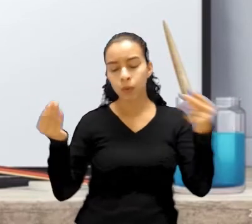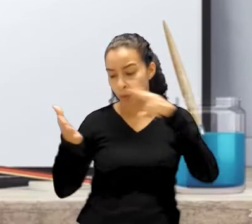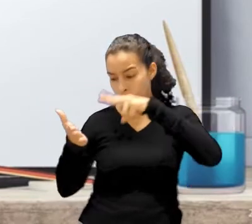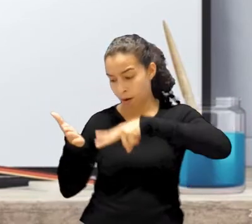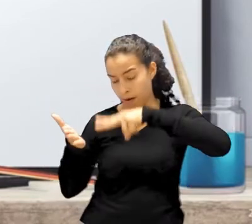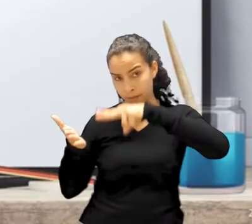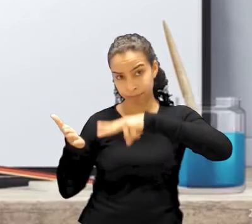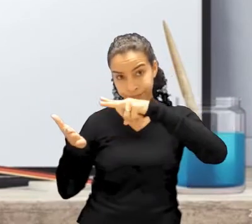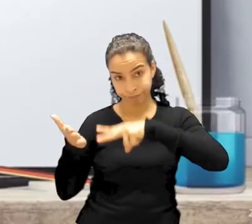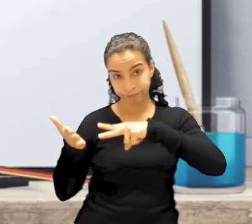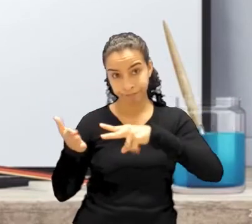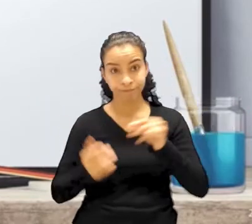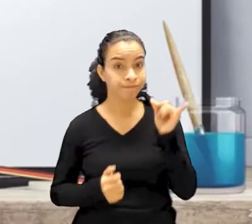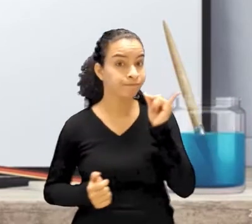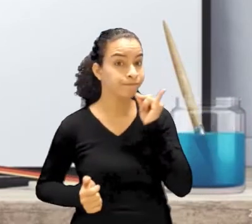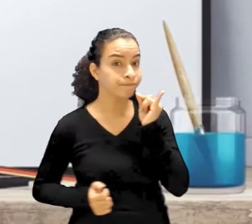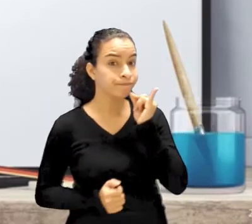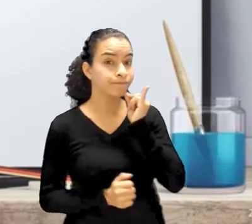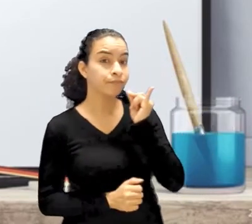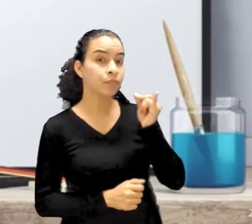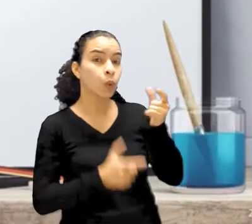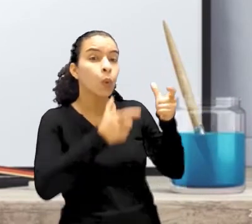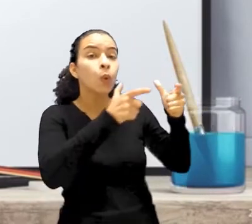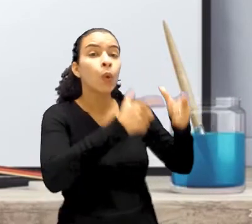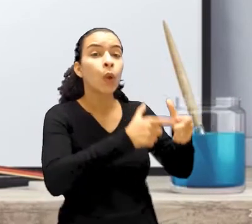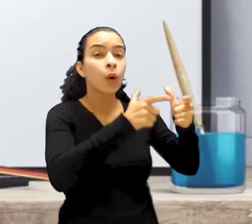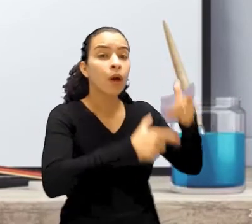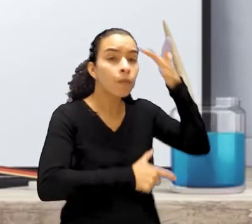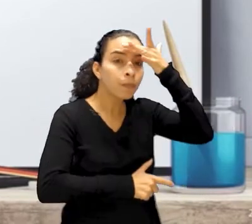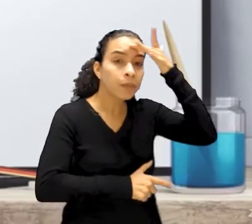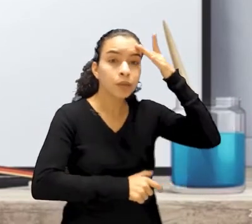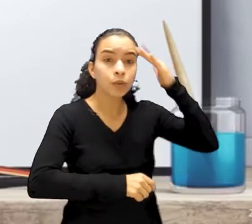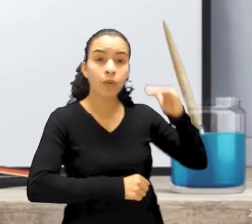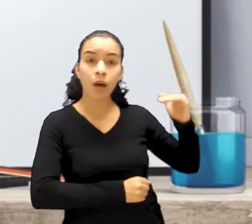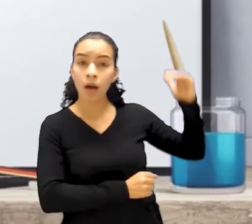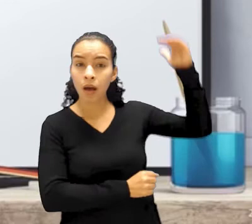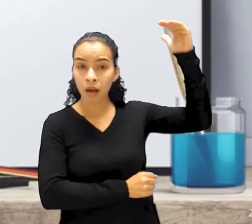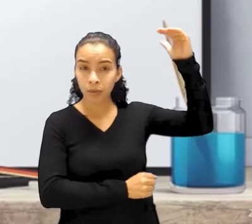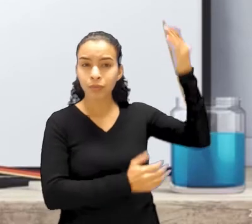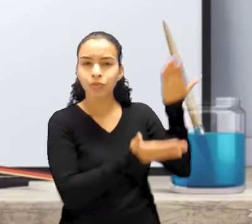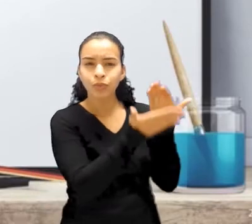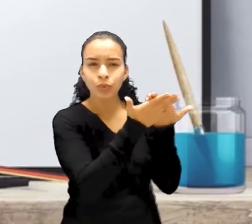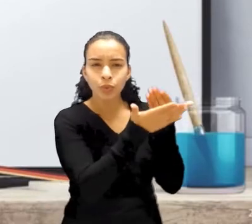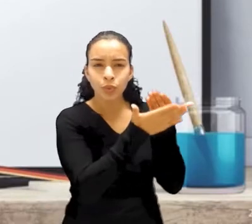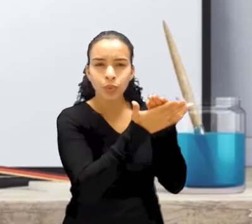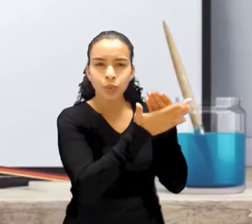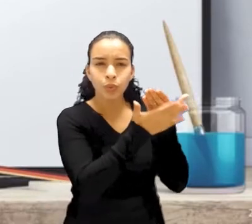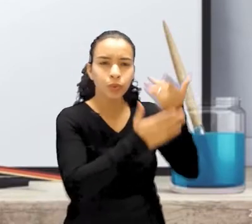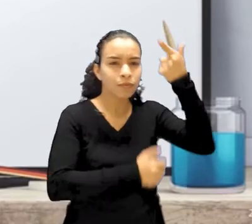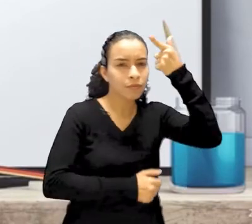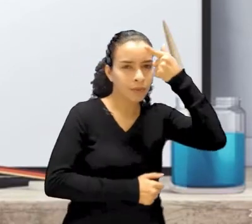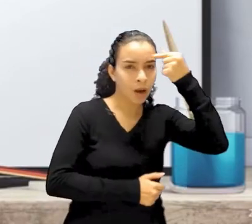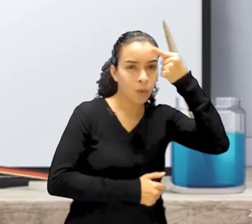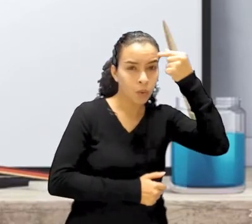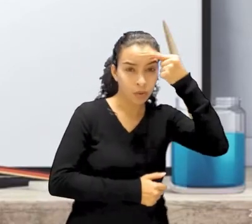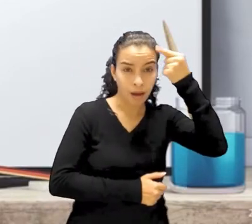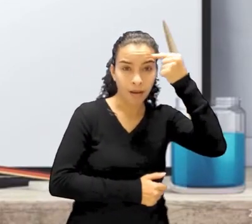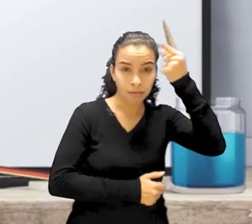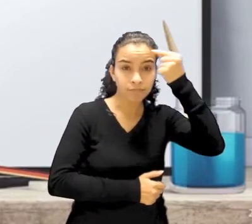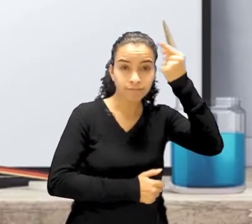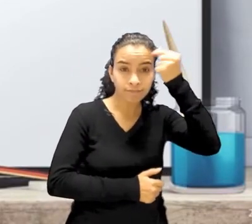em academia, eu estou falando nas universidades, nas faculdades, elas produzem muito